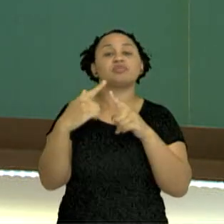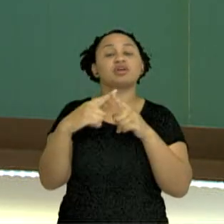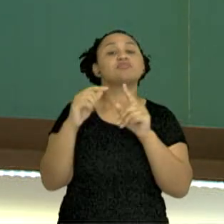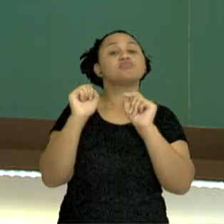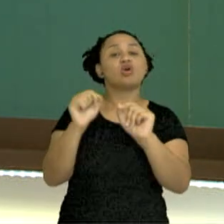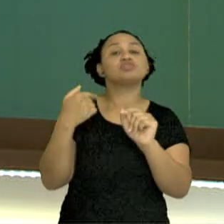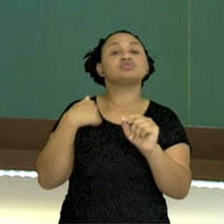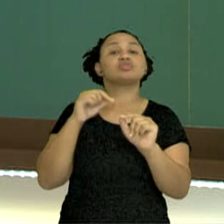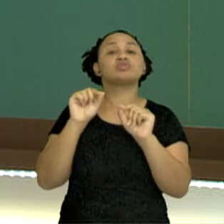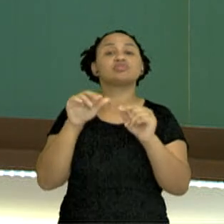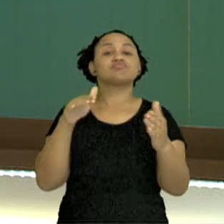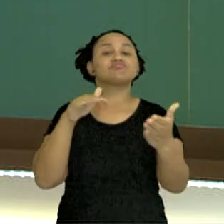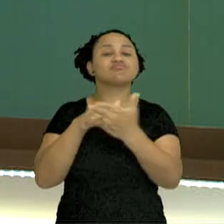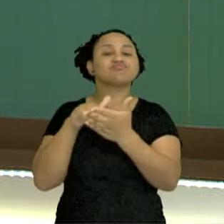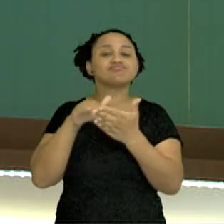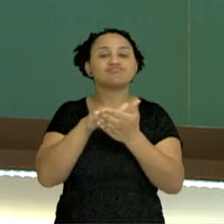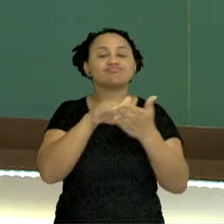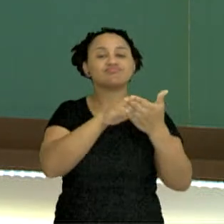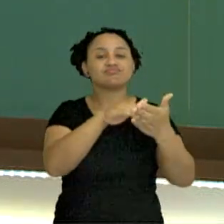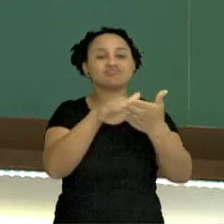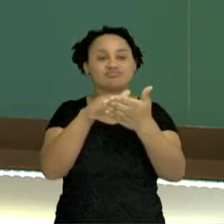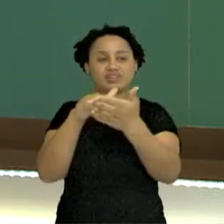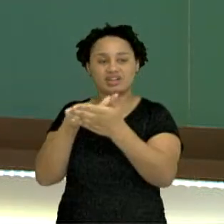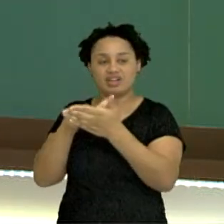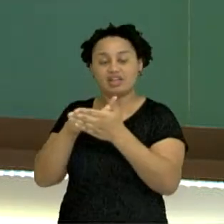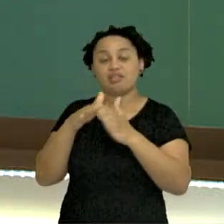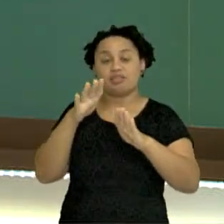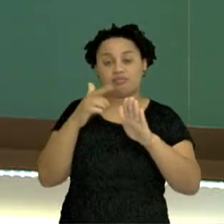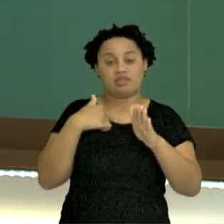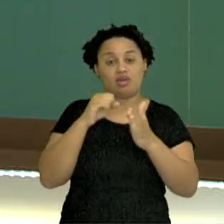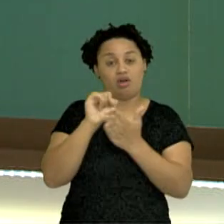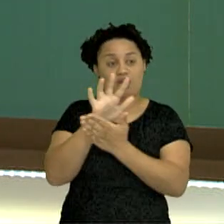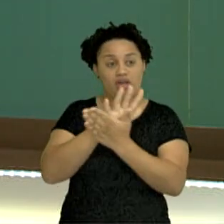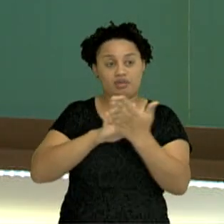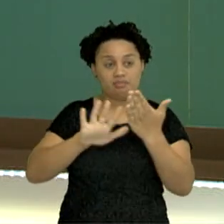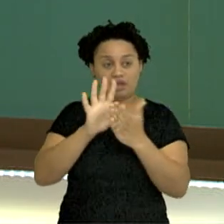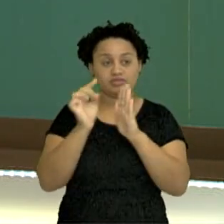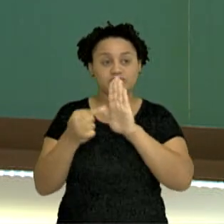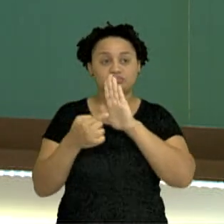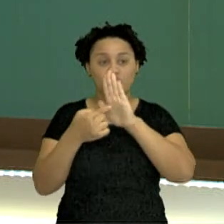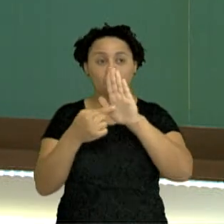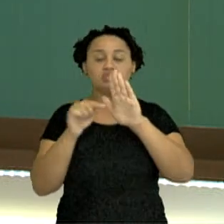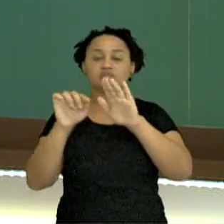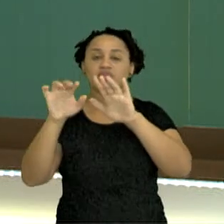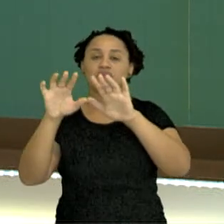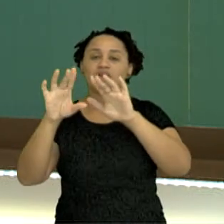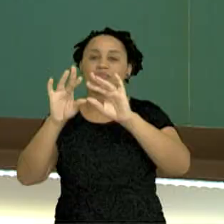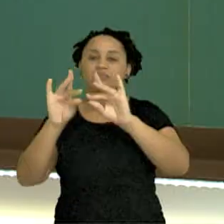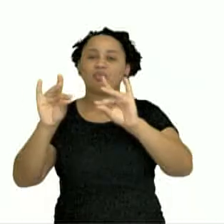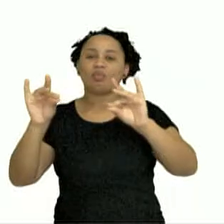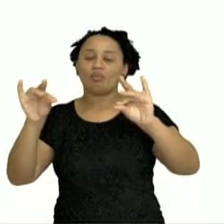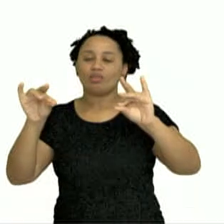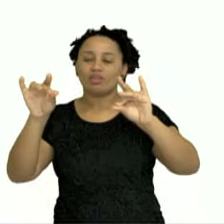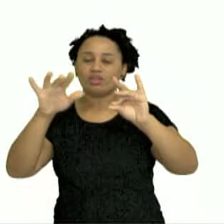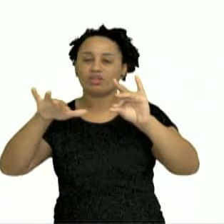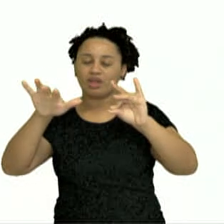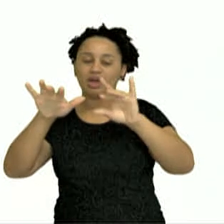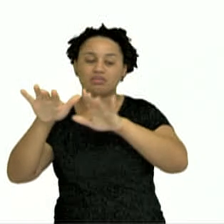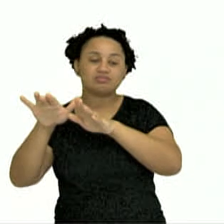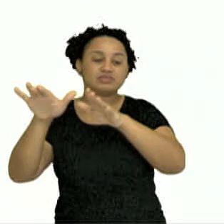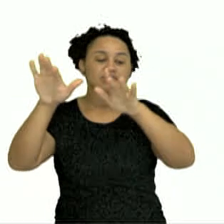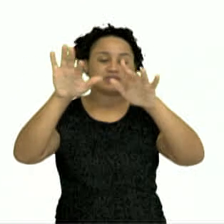como barreiras, podem impedir, conforme nessa imagem aqui, que a umidade